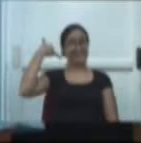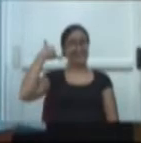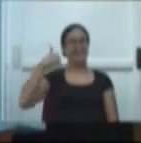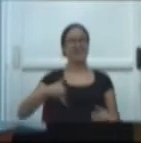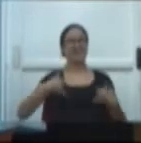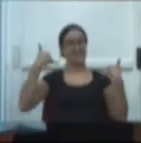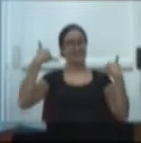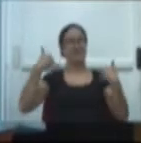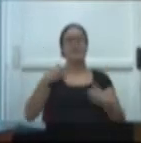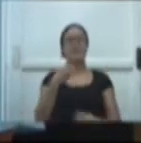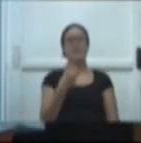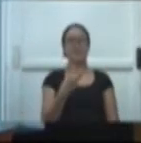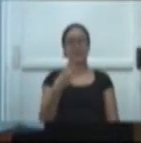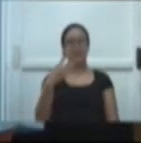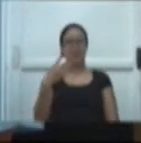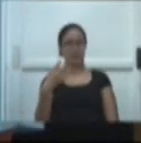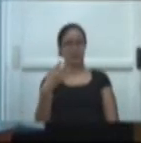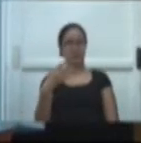doença chamada